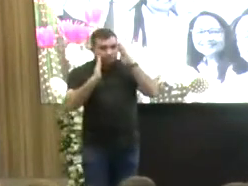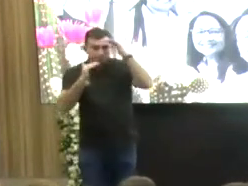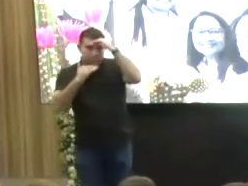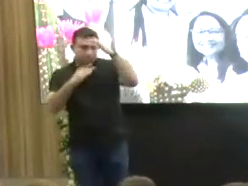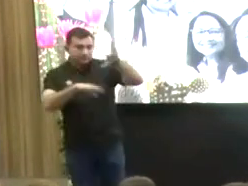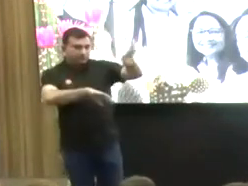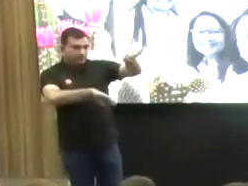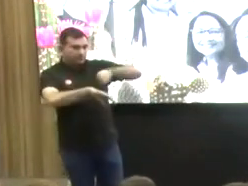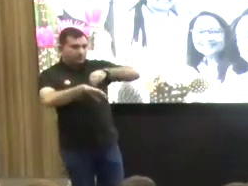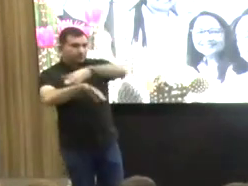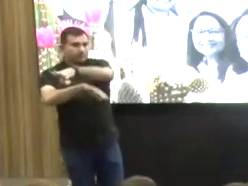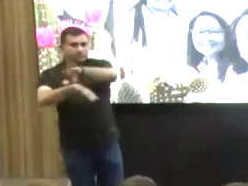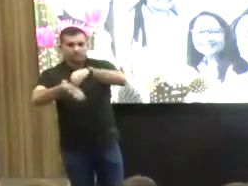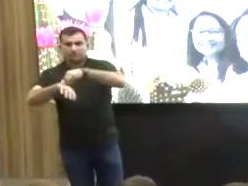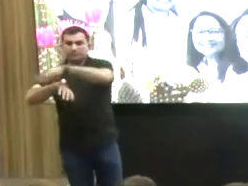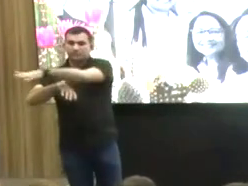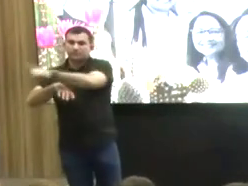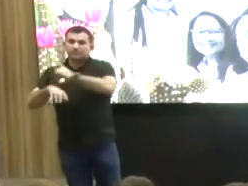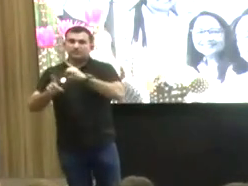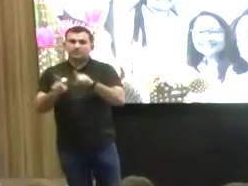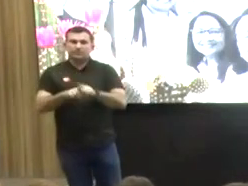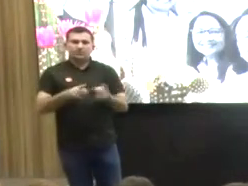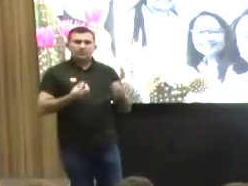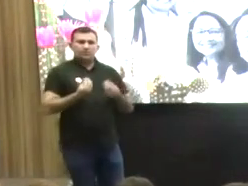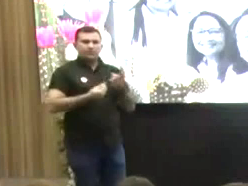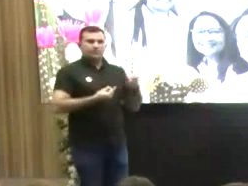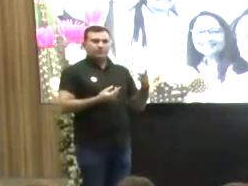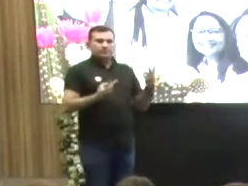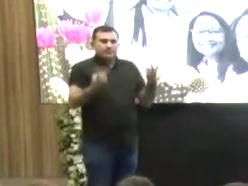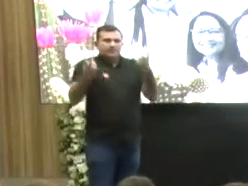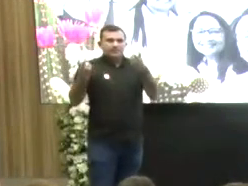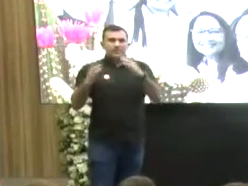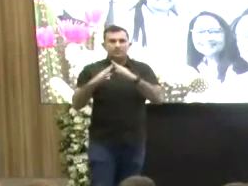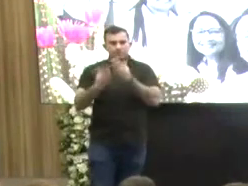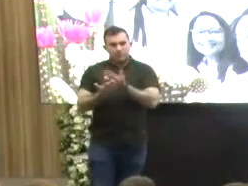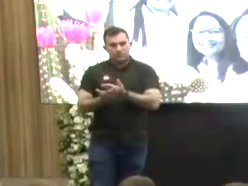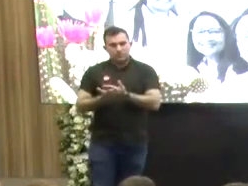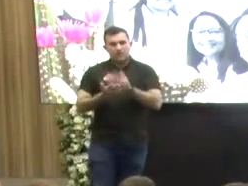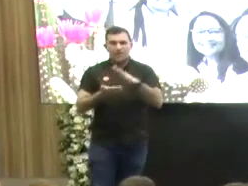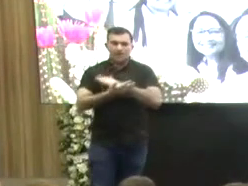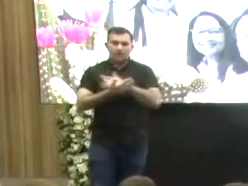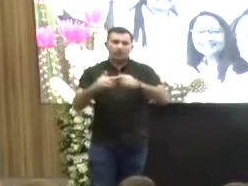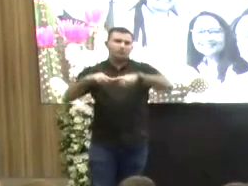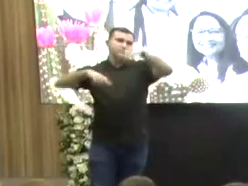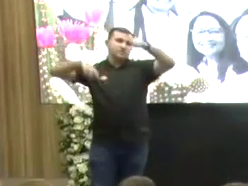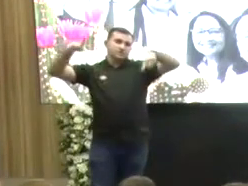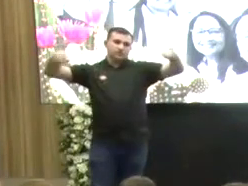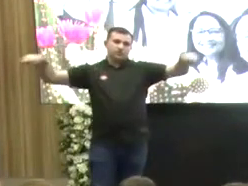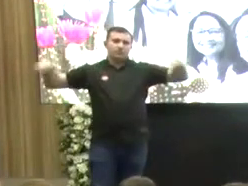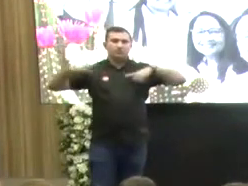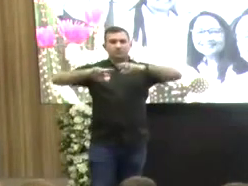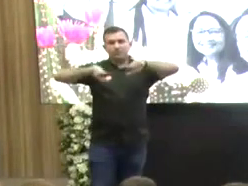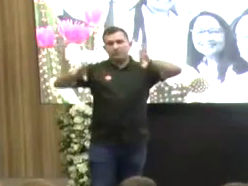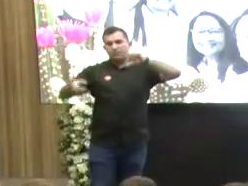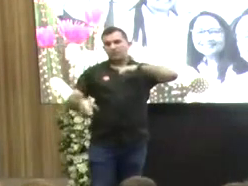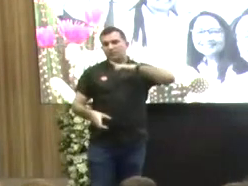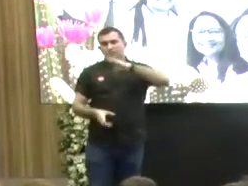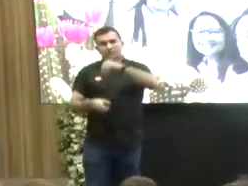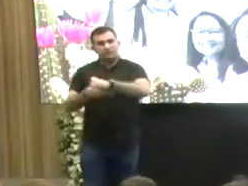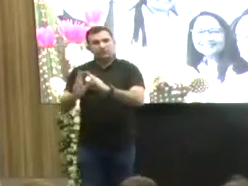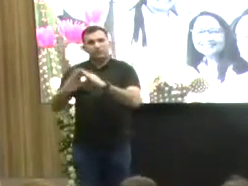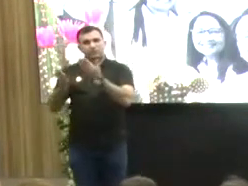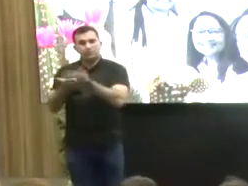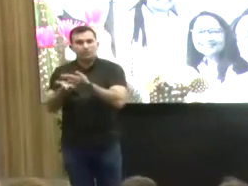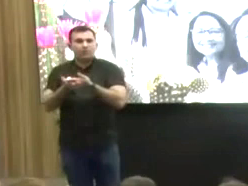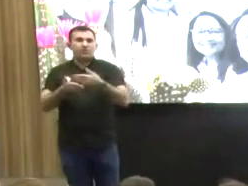reproduzem. Assim como vocês enxergam a escola como produtora dessas desigualdades que tanto vemos perpassar